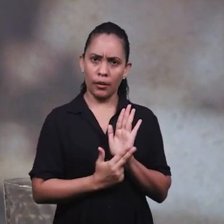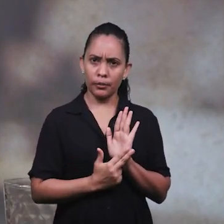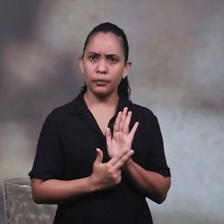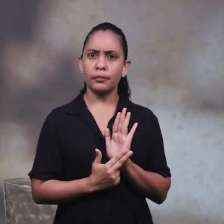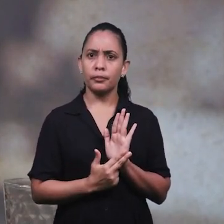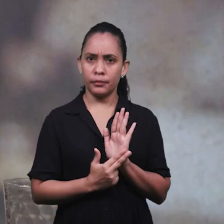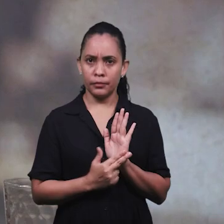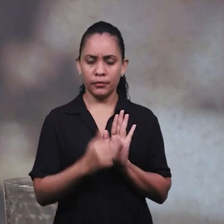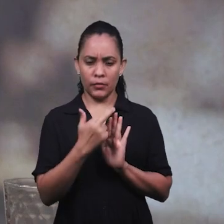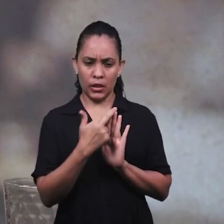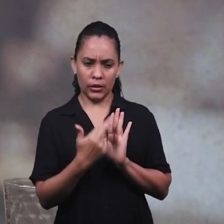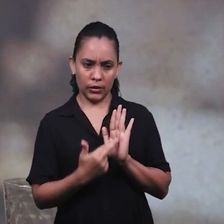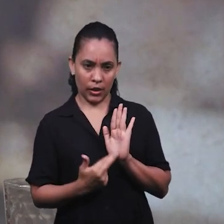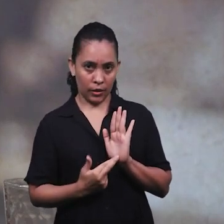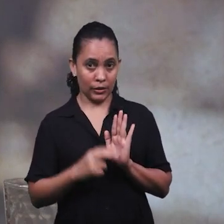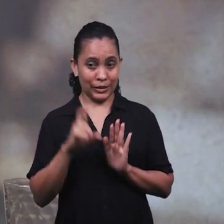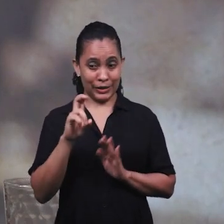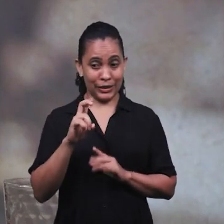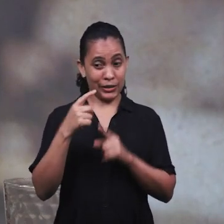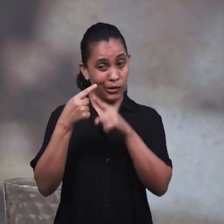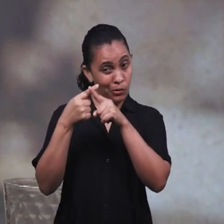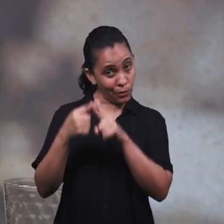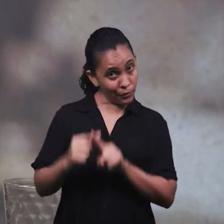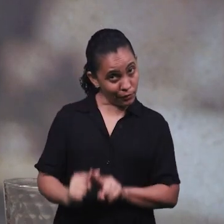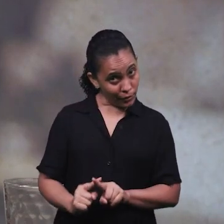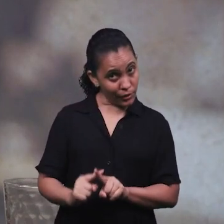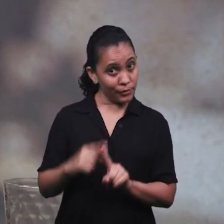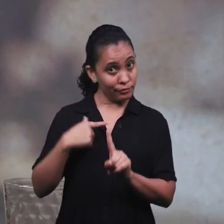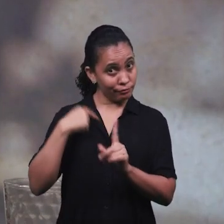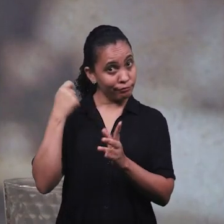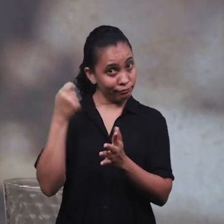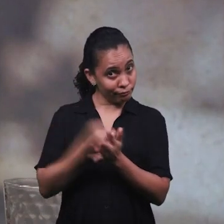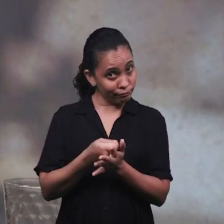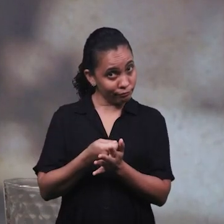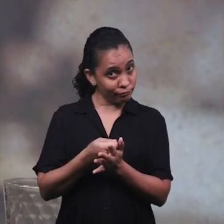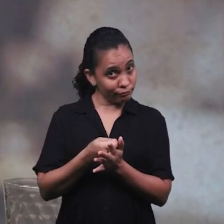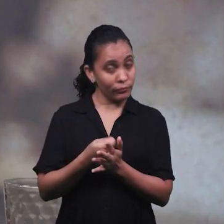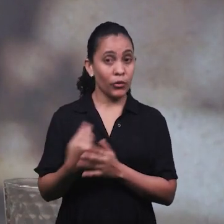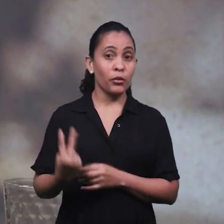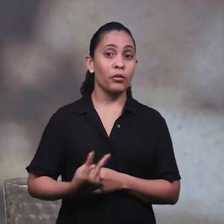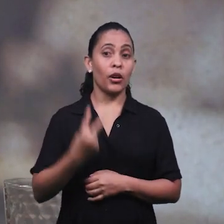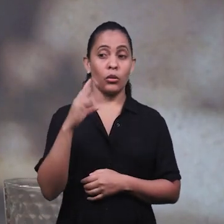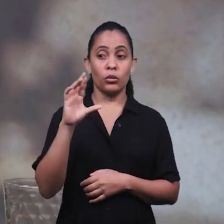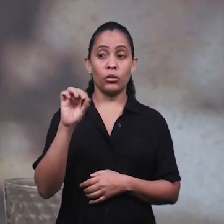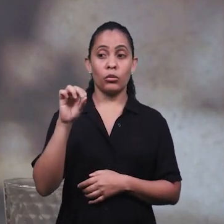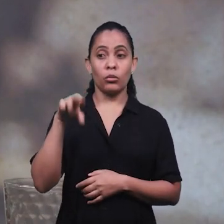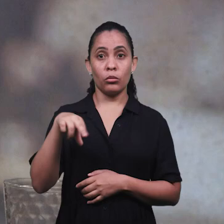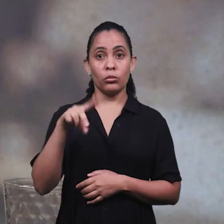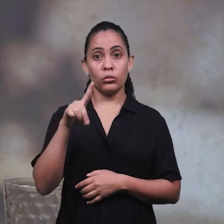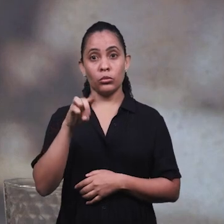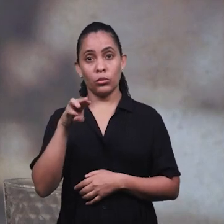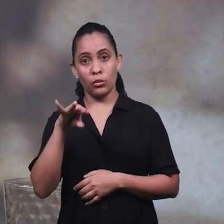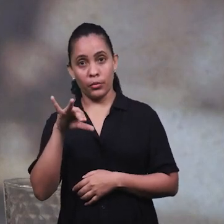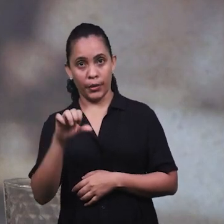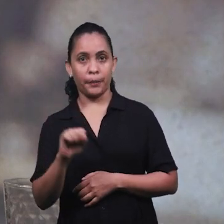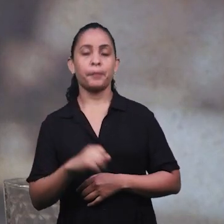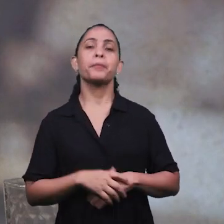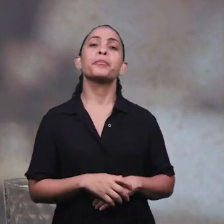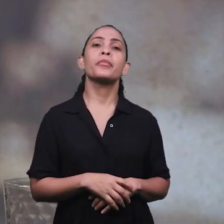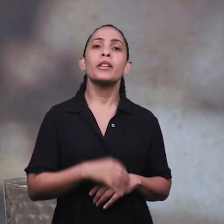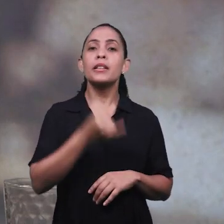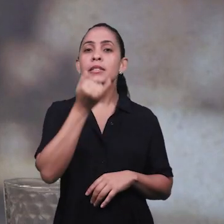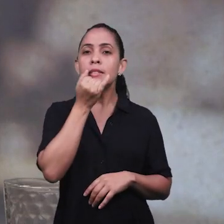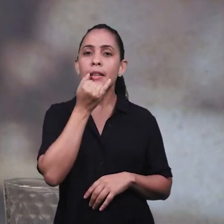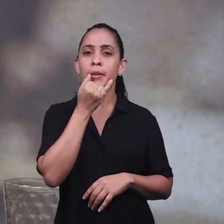até 5 vezes o valor da cota condominial. Então, vamos supor que você tem um condômino